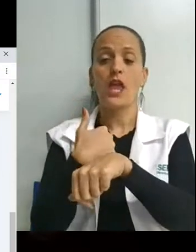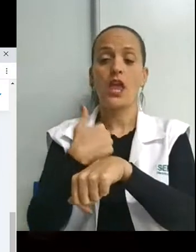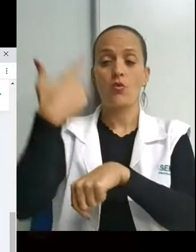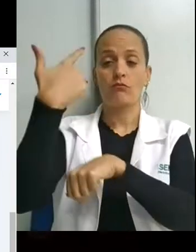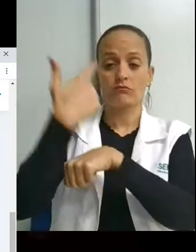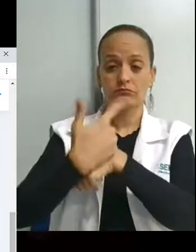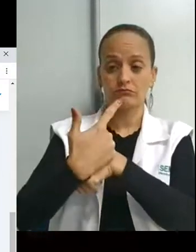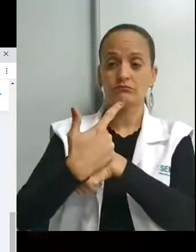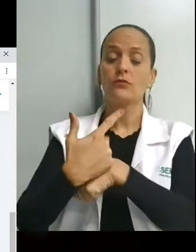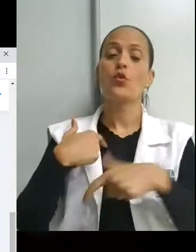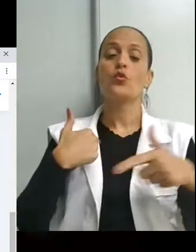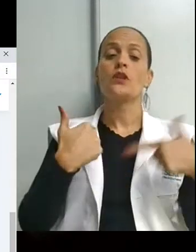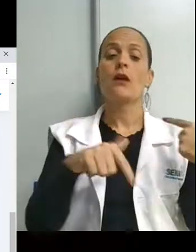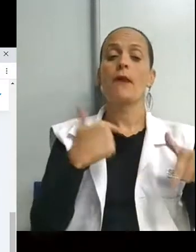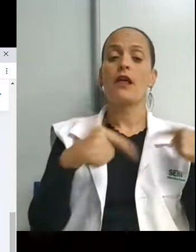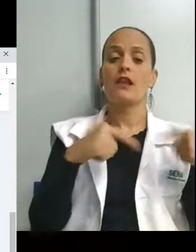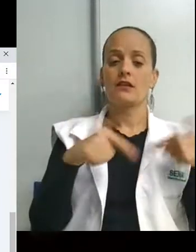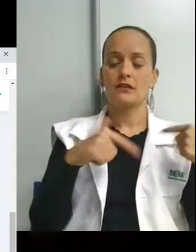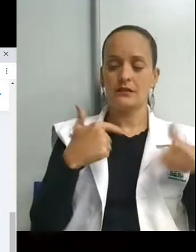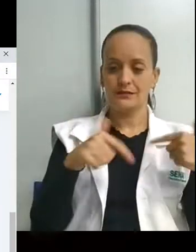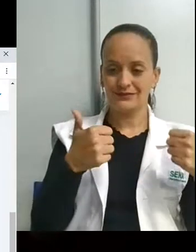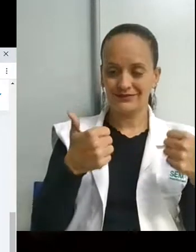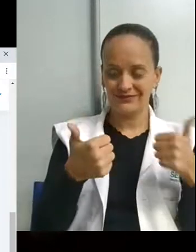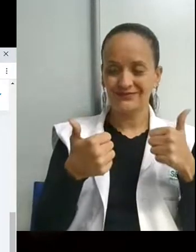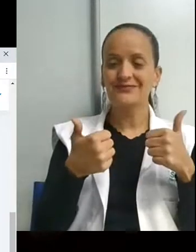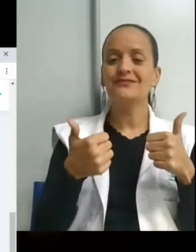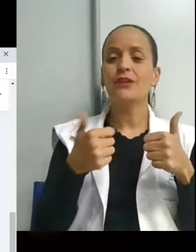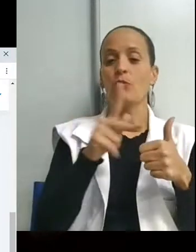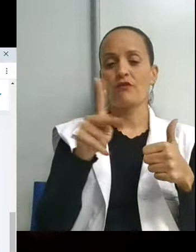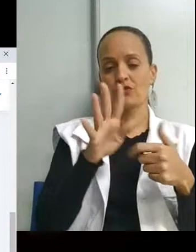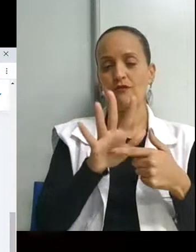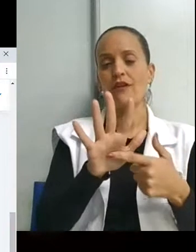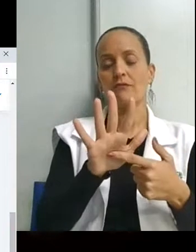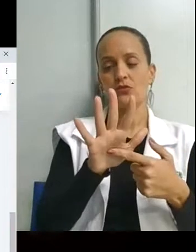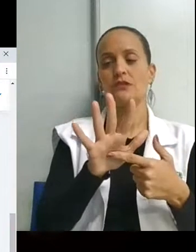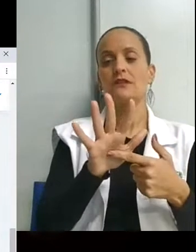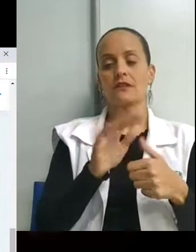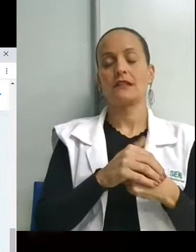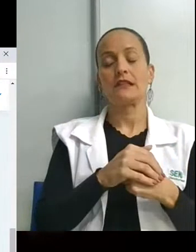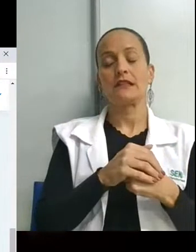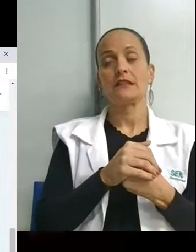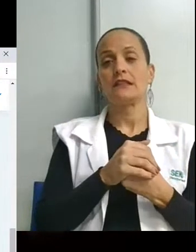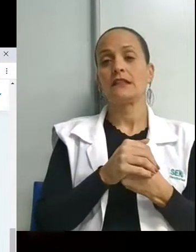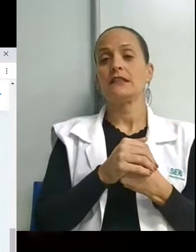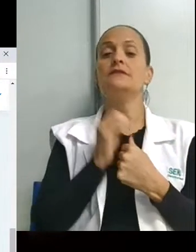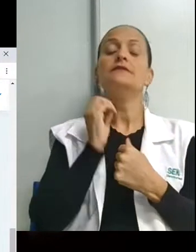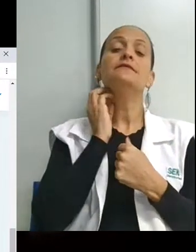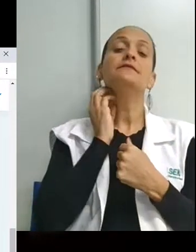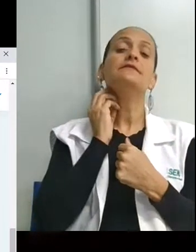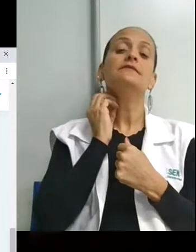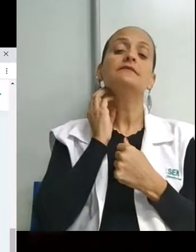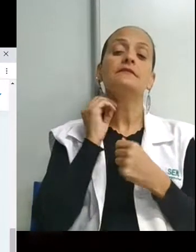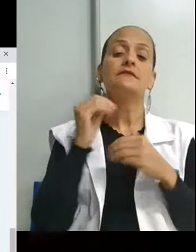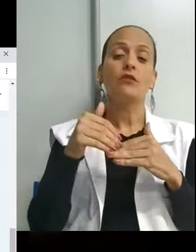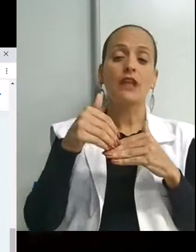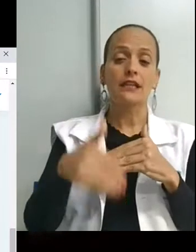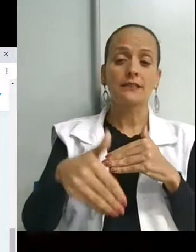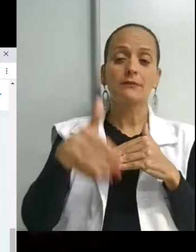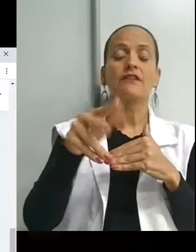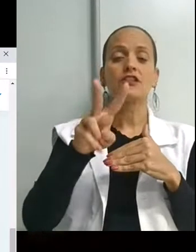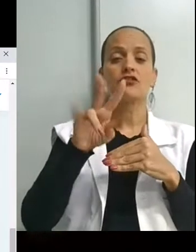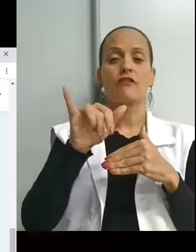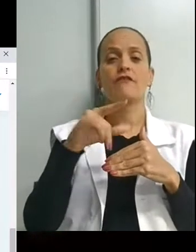equipamentos para vocês. Aqui também, fundamentos de redes, a gente vai diferenciar os tipos de redes, né? Então, assim, daqui para frente vai ser